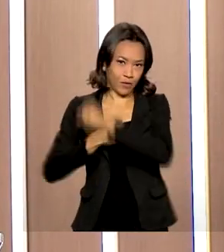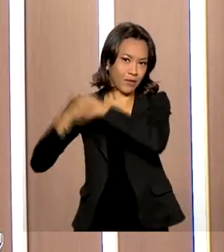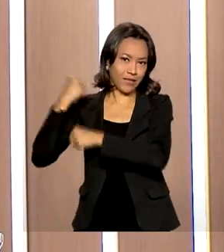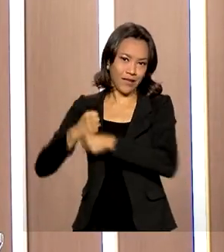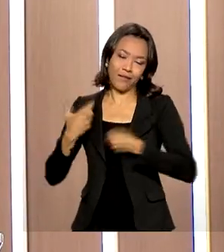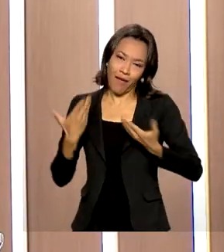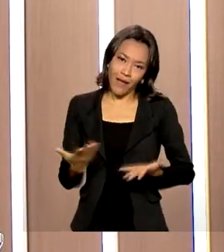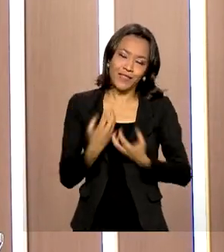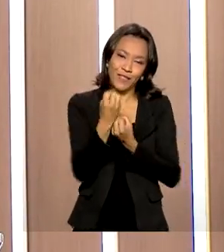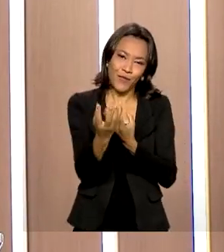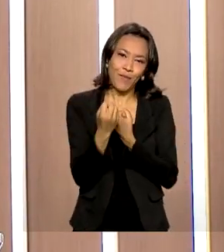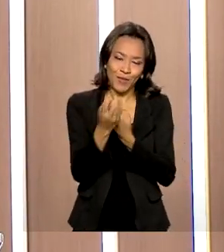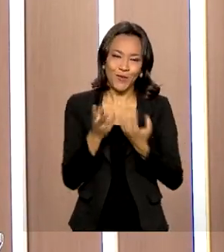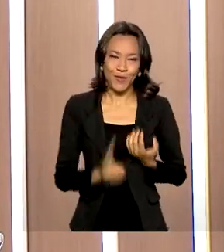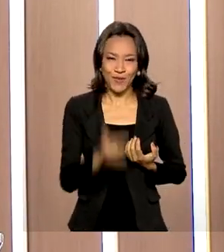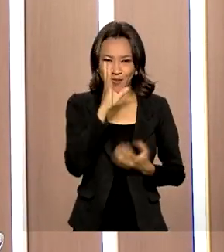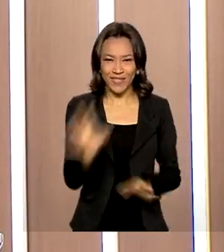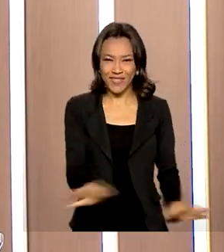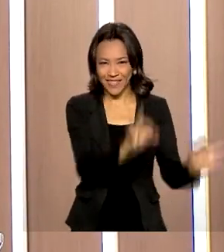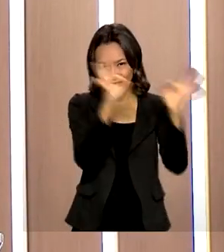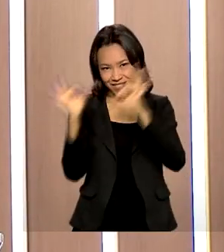Essa a informação que nós tínhamos para hoje. Continue conosco e tenha um ótimo dia.